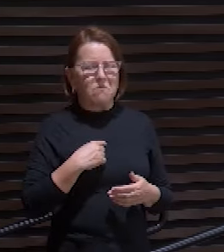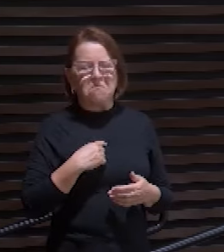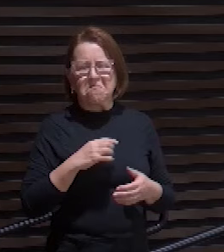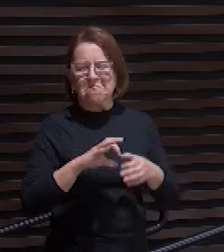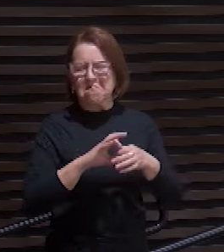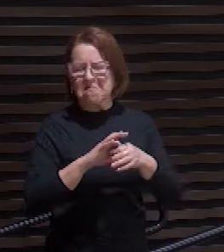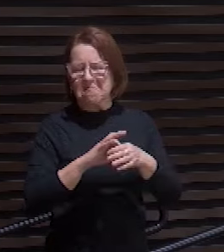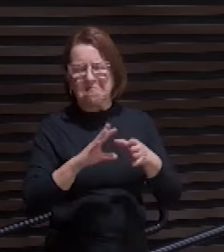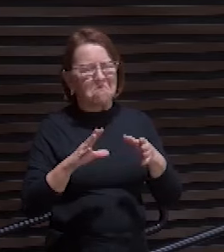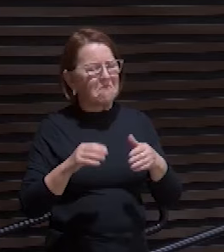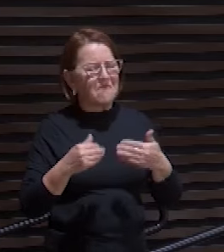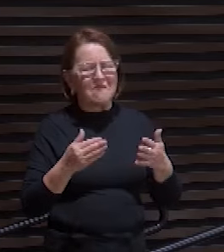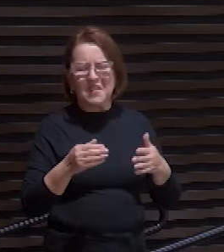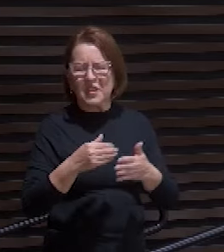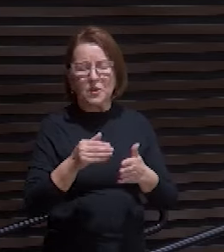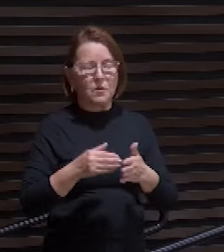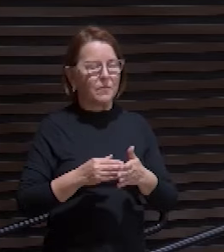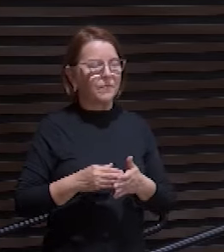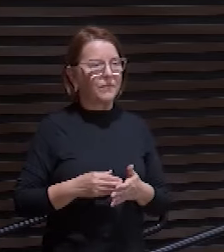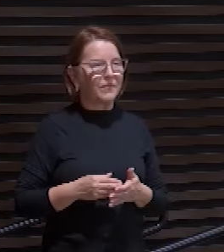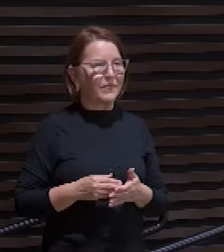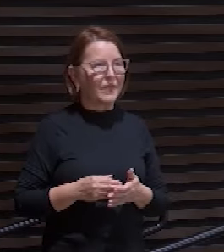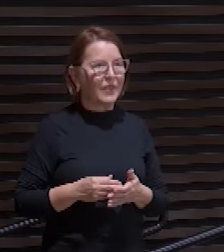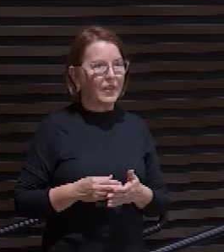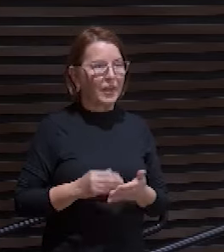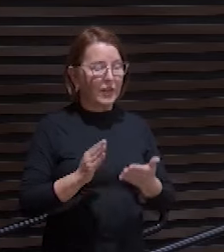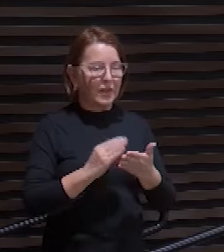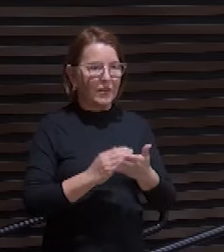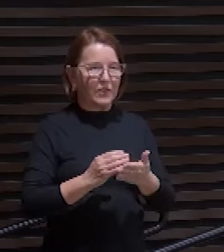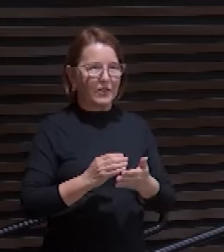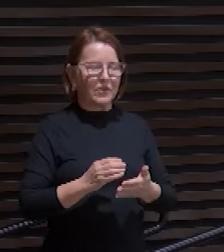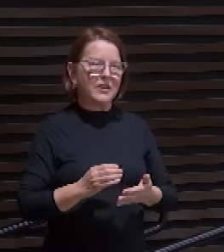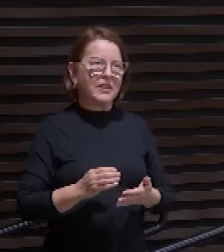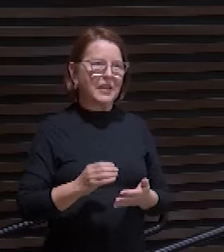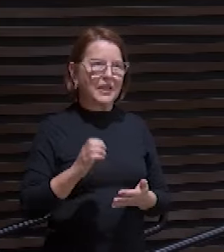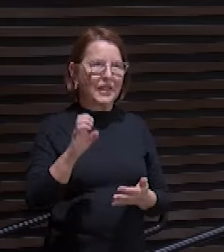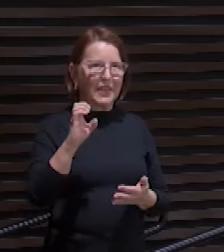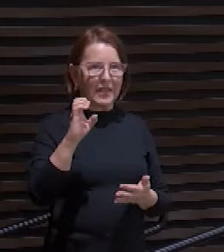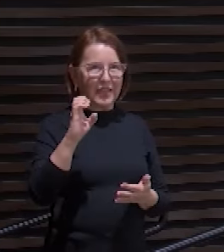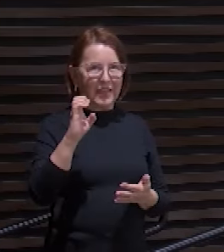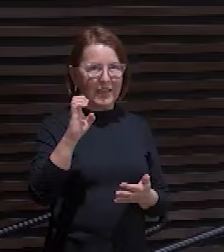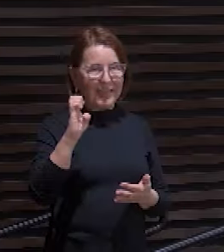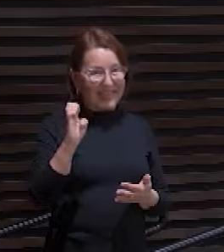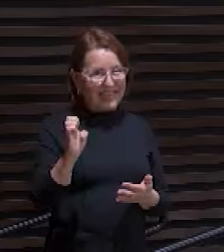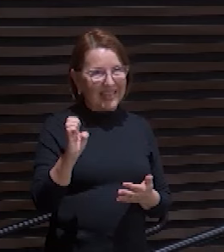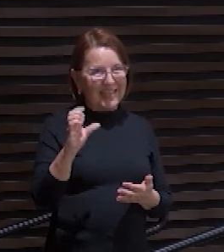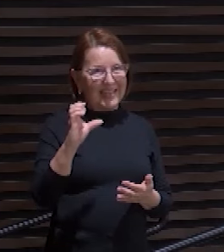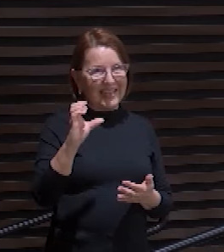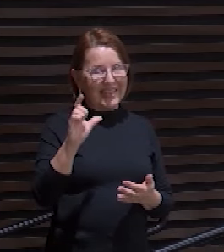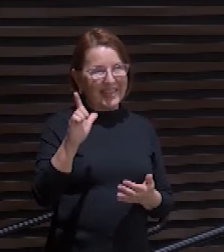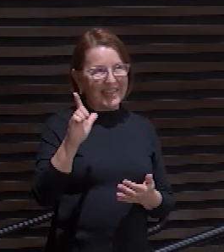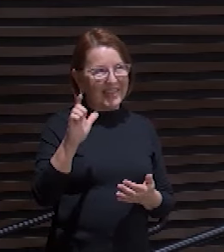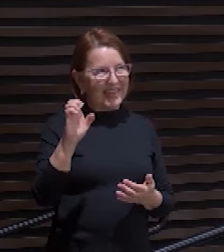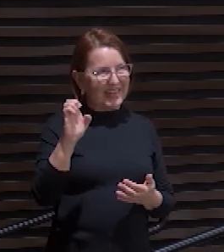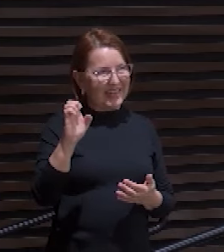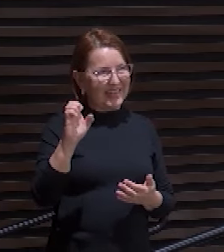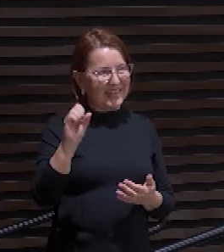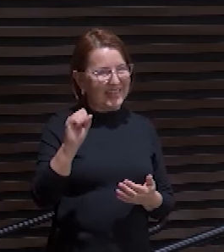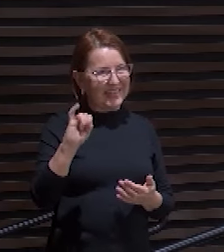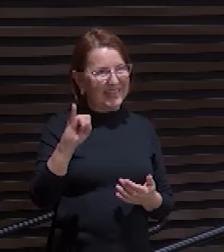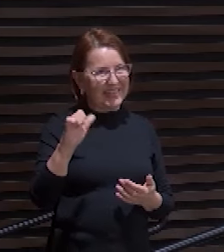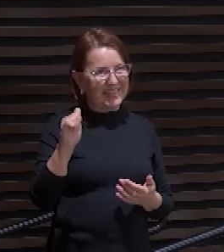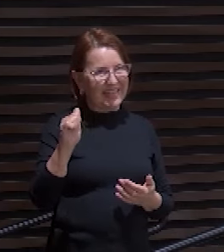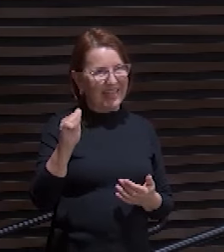Ele começa o livro dele, Eclesiastes, no capítulo 1, versículo 2, dizendo, vaidade das vaidades,